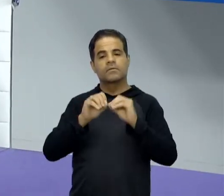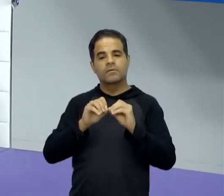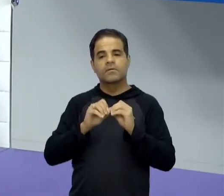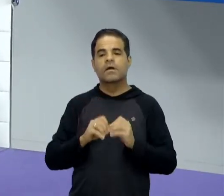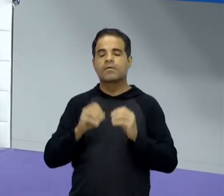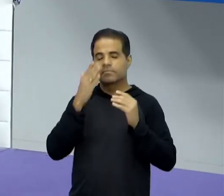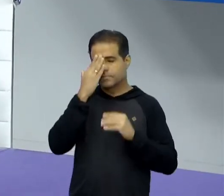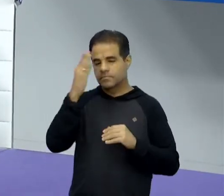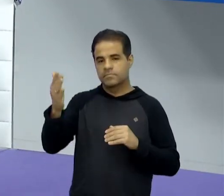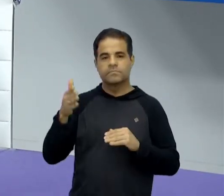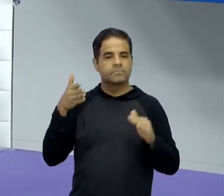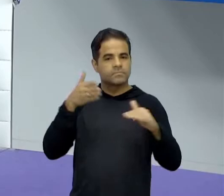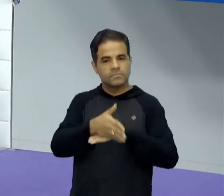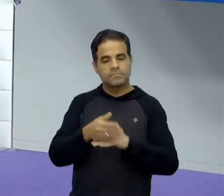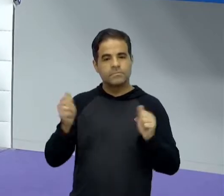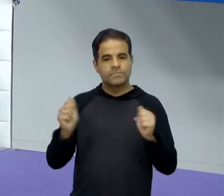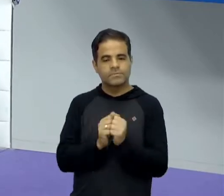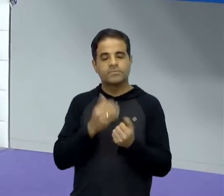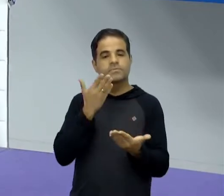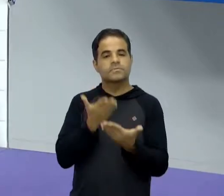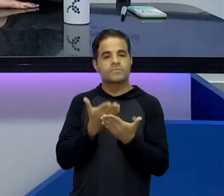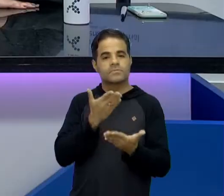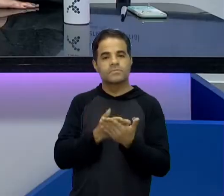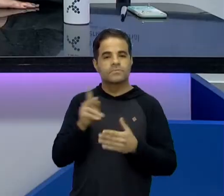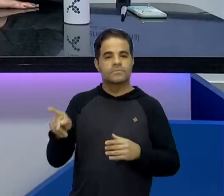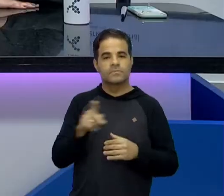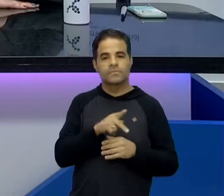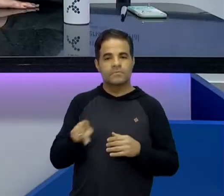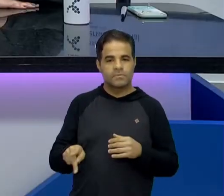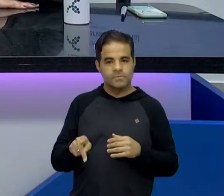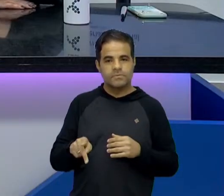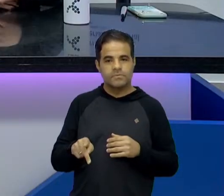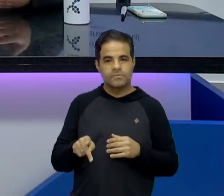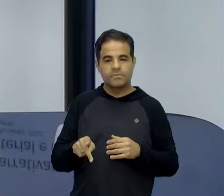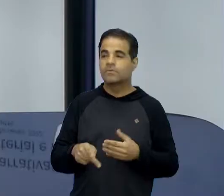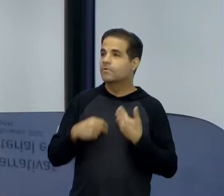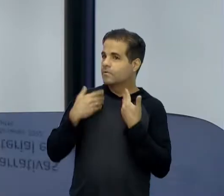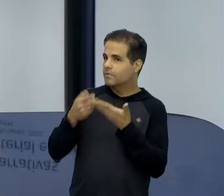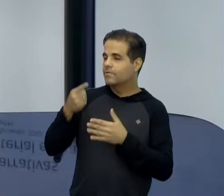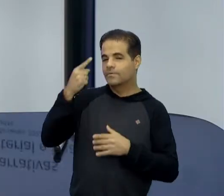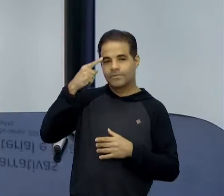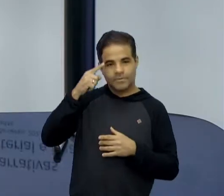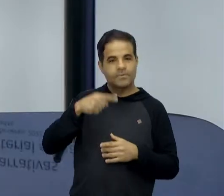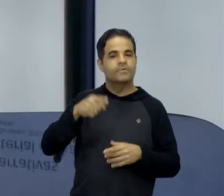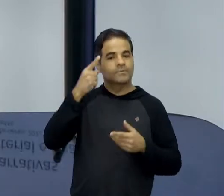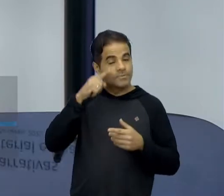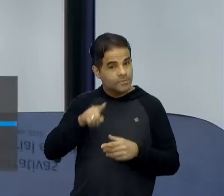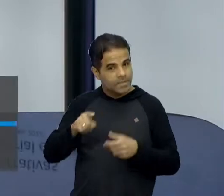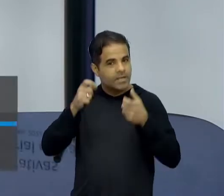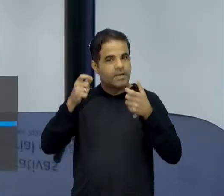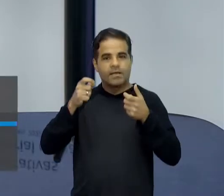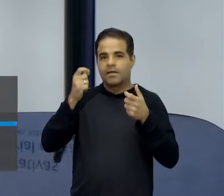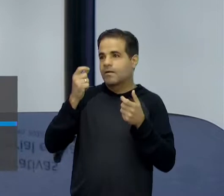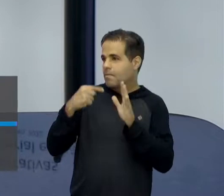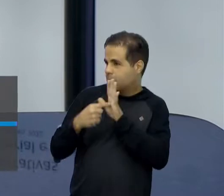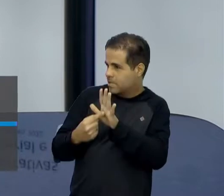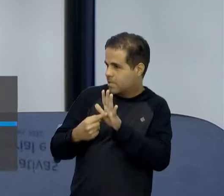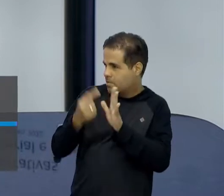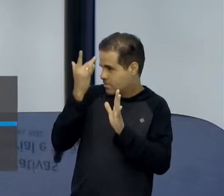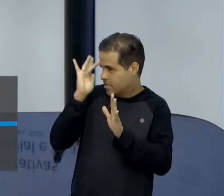Obrigado por participar da minha aula, professora Juliana. Gente, depois dessa apresentação, eu não sei nem o que eu